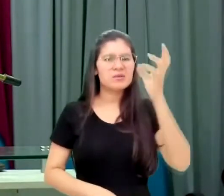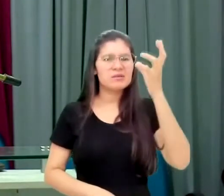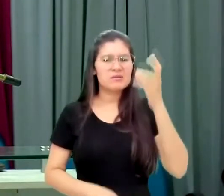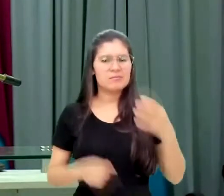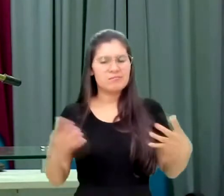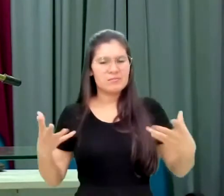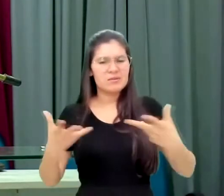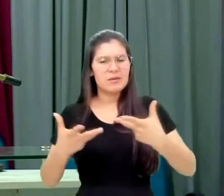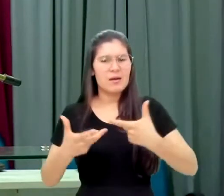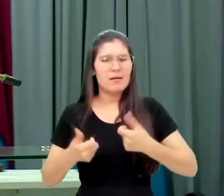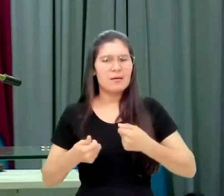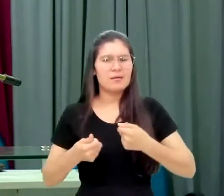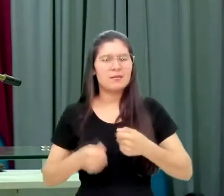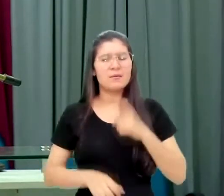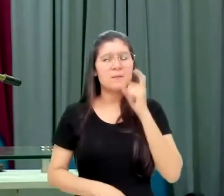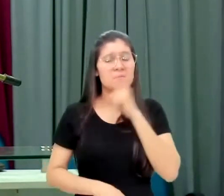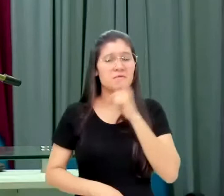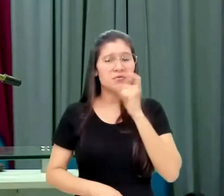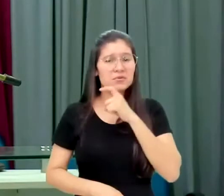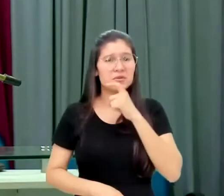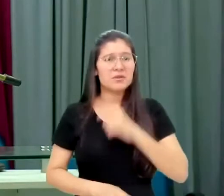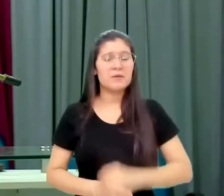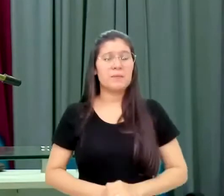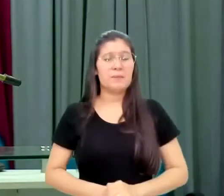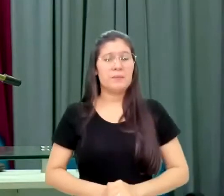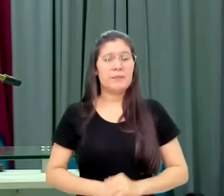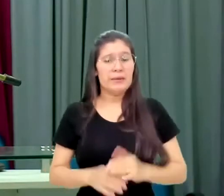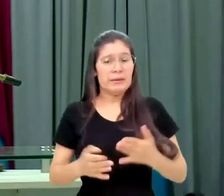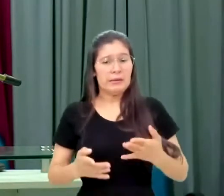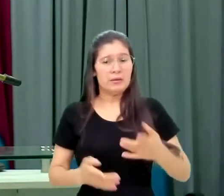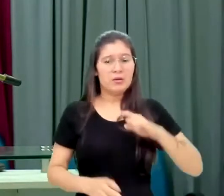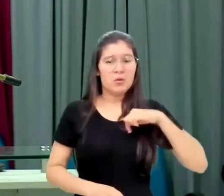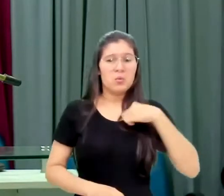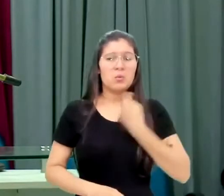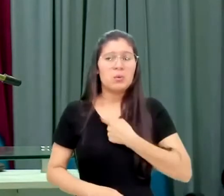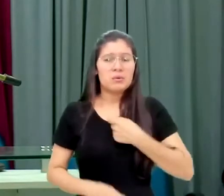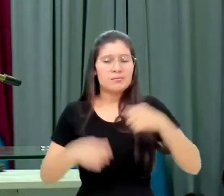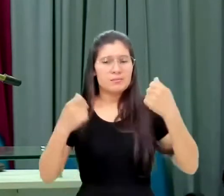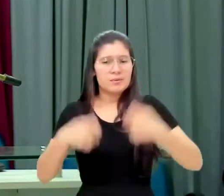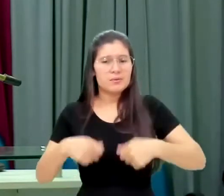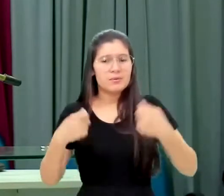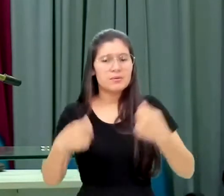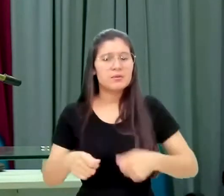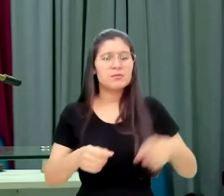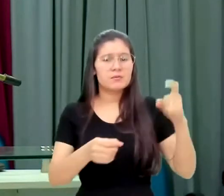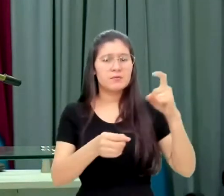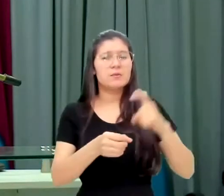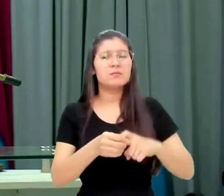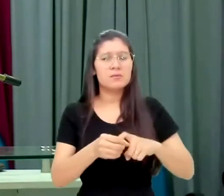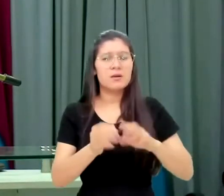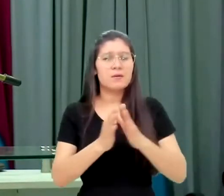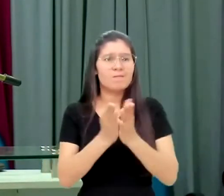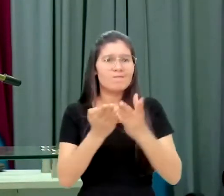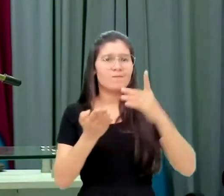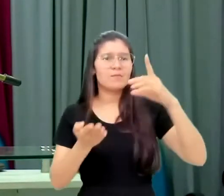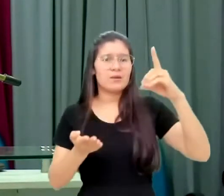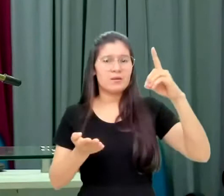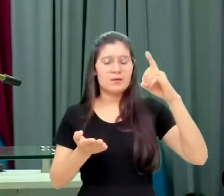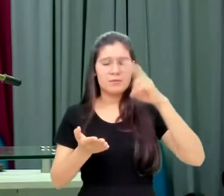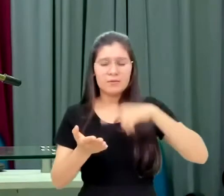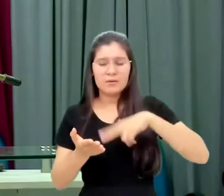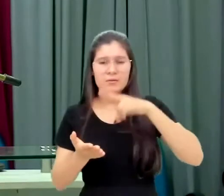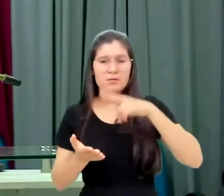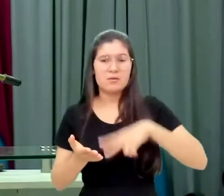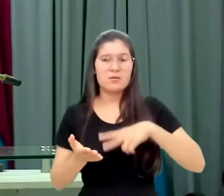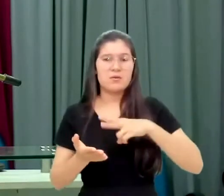Irmãos, voltemos para a palavra, aleluia, porque o compromisso de Deus não é com pessoas